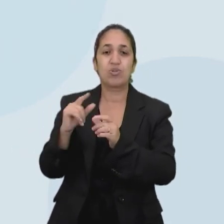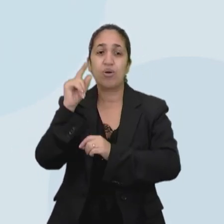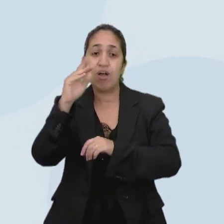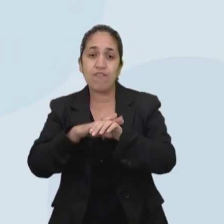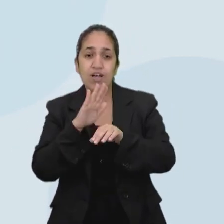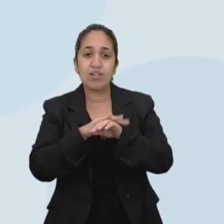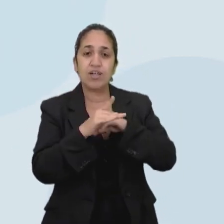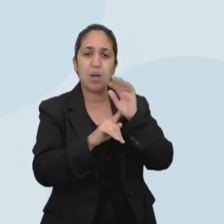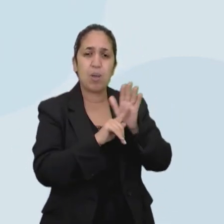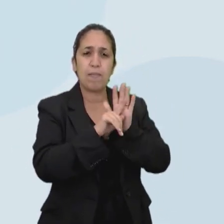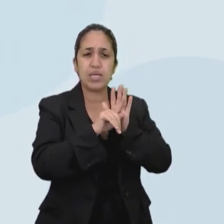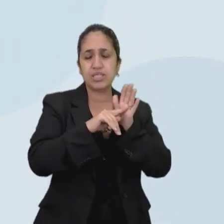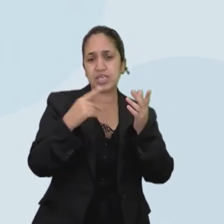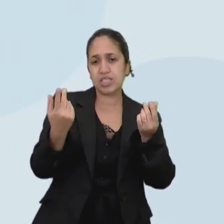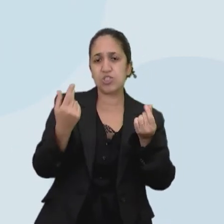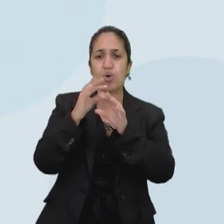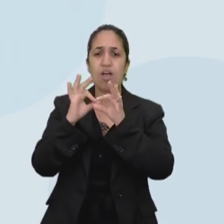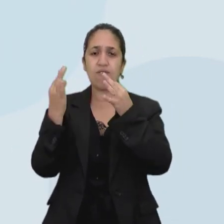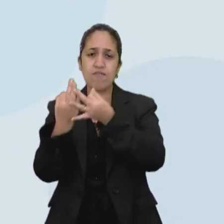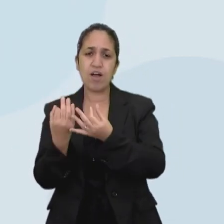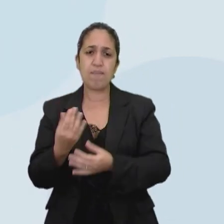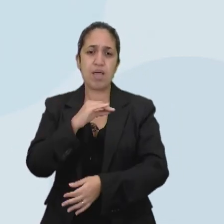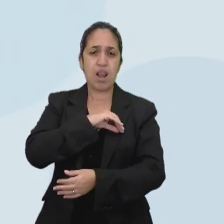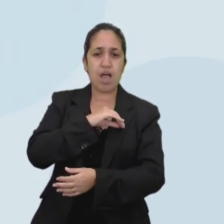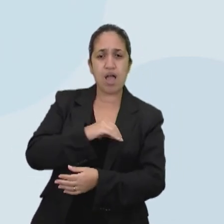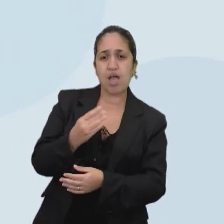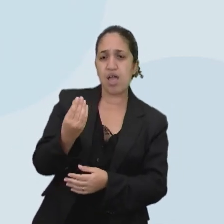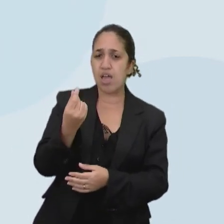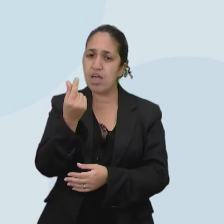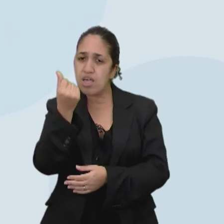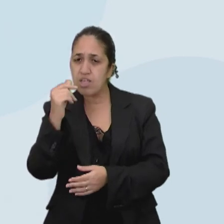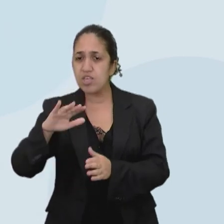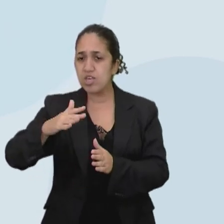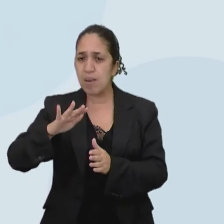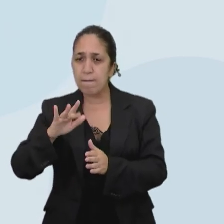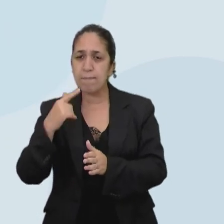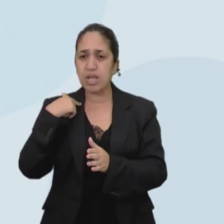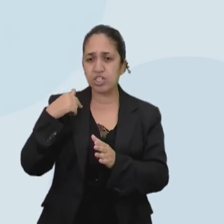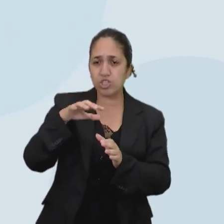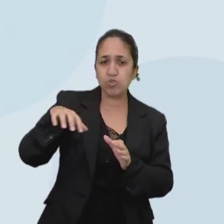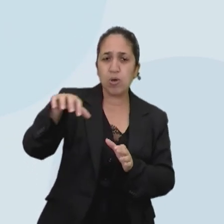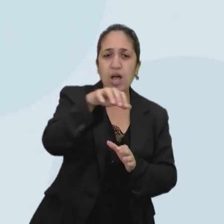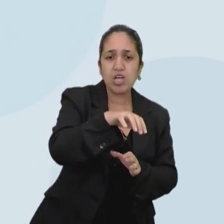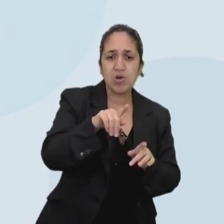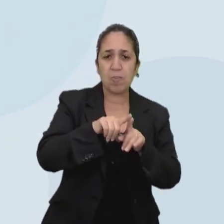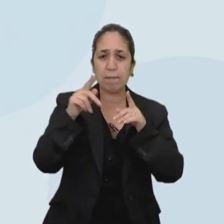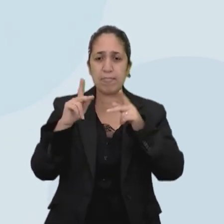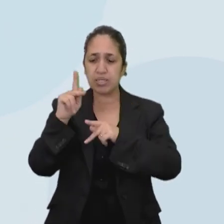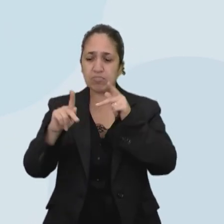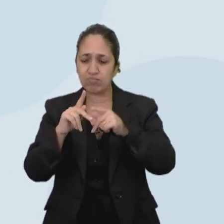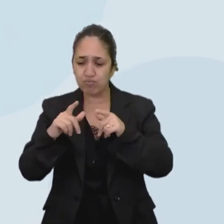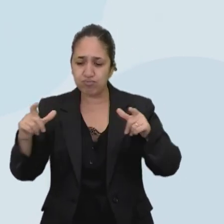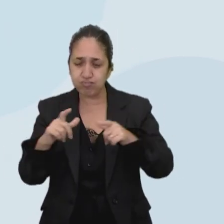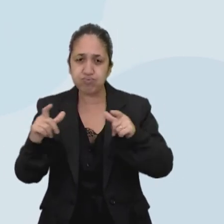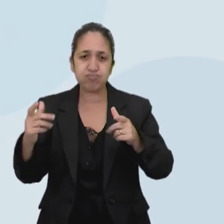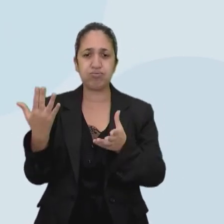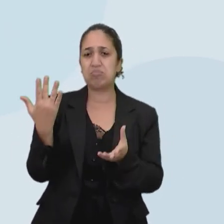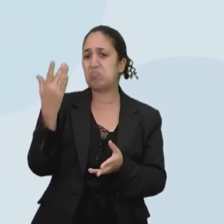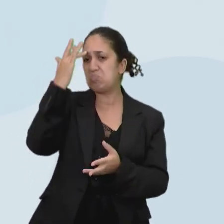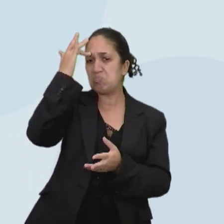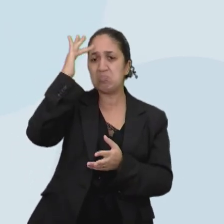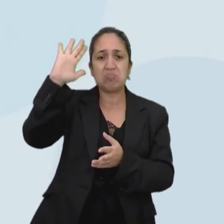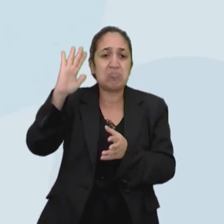de uma pesquisa sobre a renda média familiar, né, de uma certa região, e que o tamanho da população é desconhecido, não sendo possível estabelecer